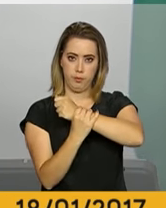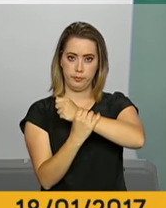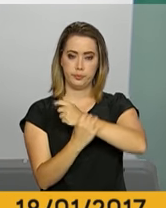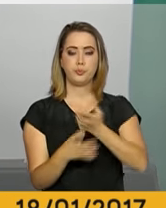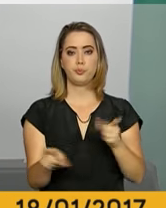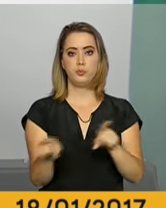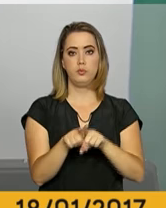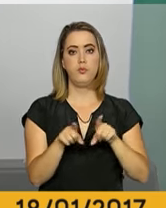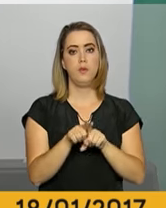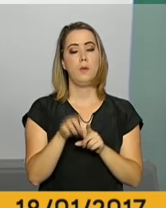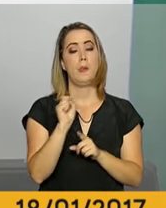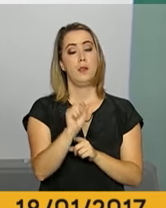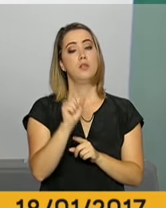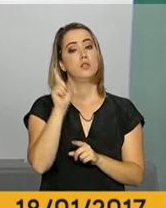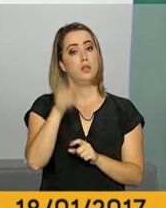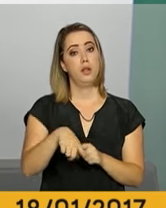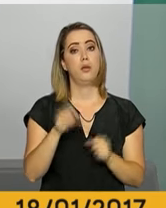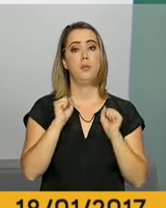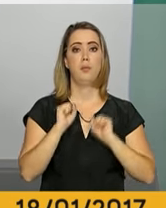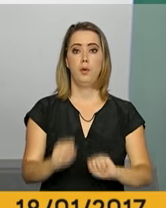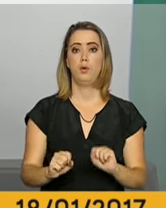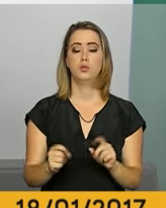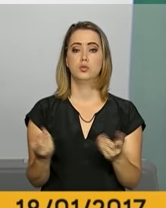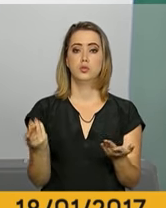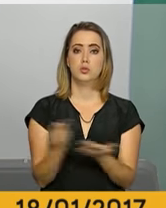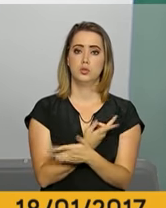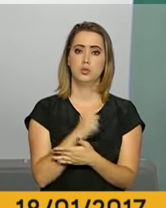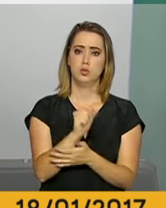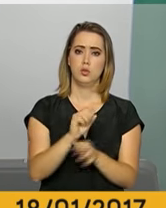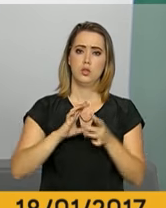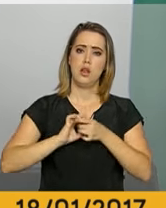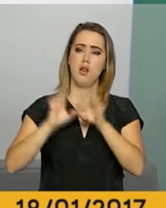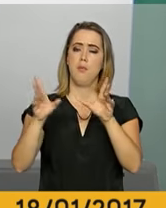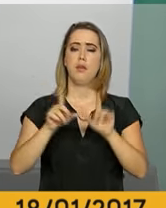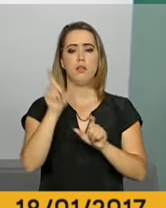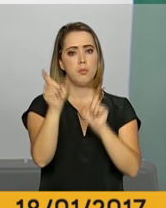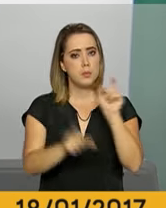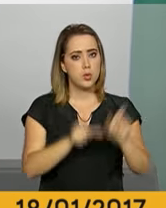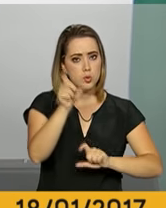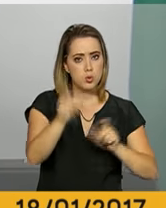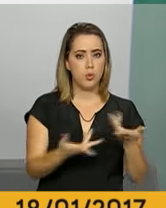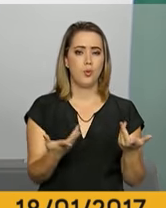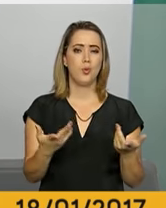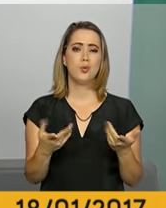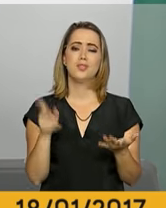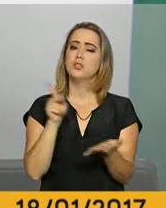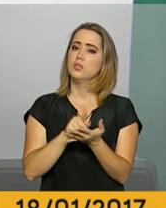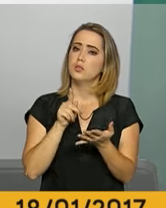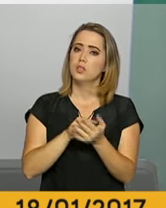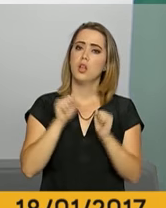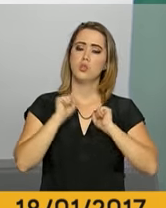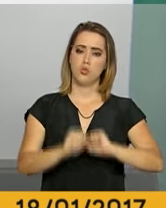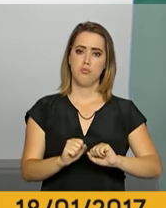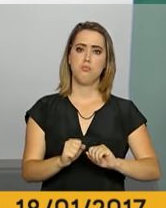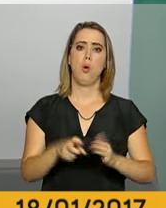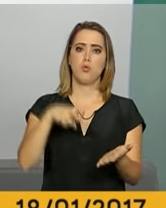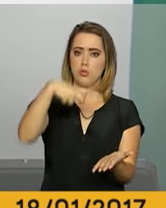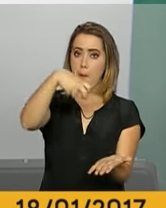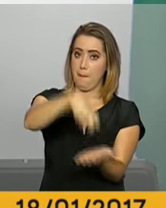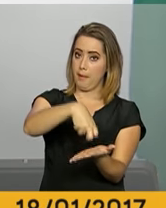de que muito possivelmente seja possível liberar vários detentos que, na verdade, poderão cumprir